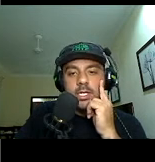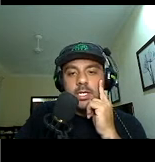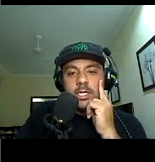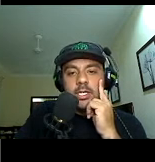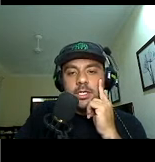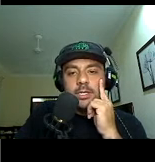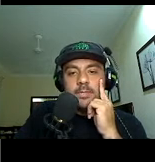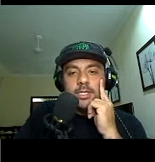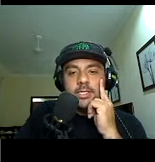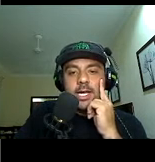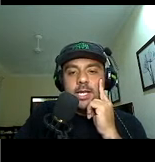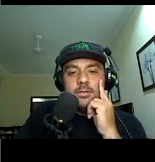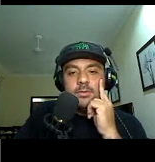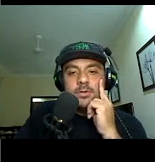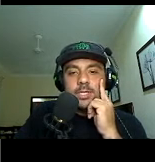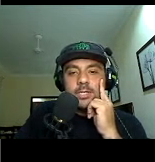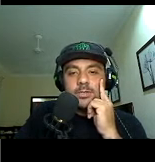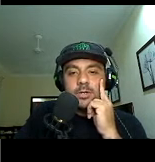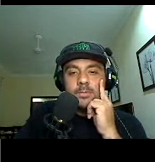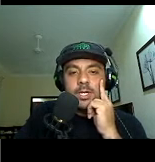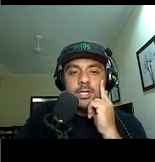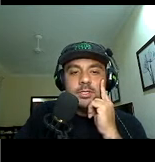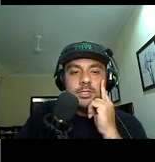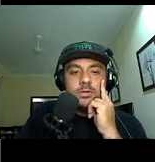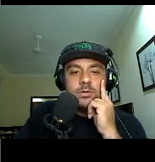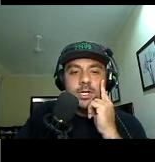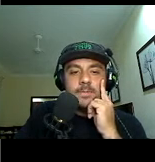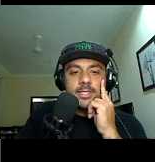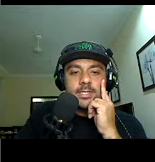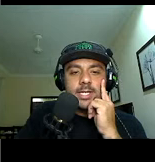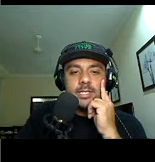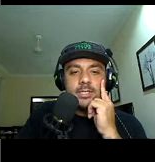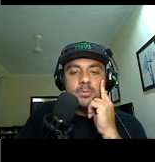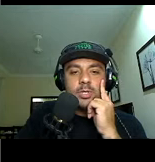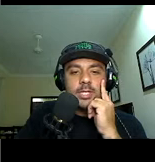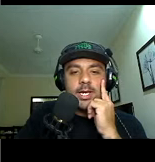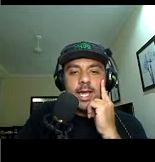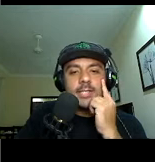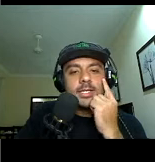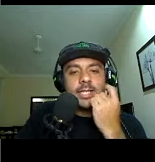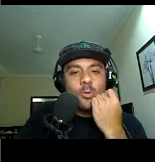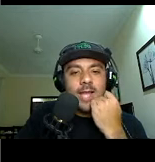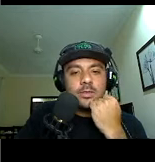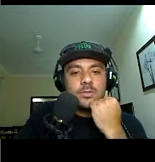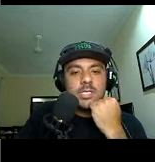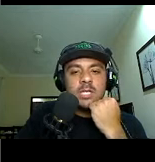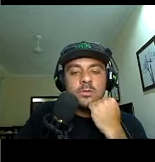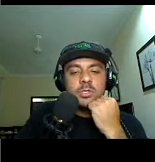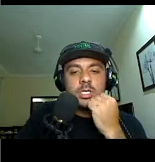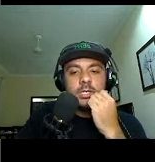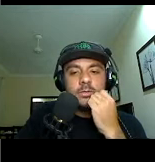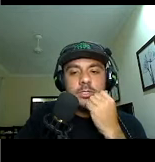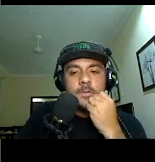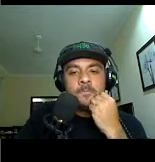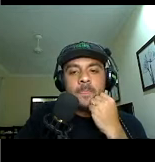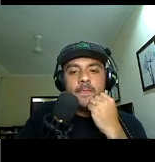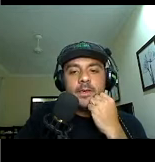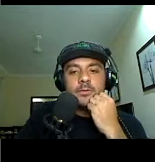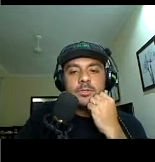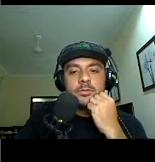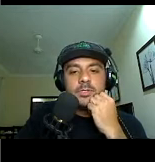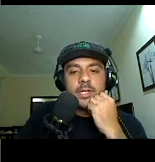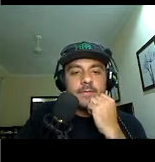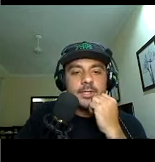propulsão sólida estabilizado rotacionalmente com a capacidade de transportar carga de até 400 kg